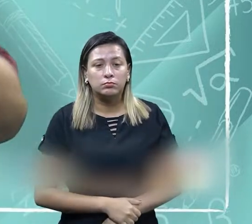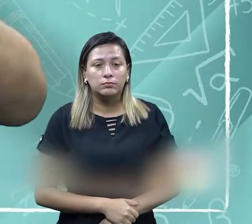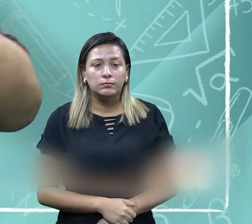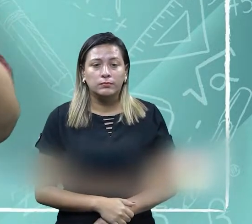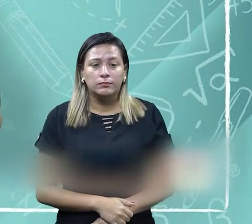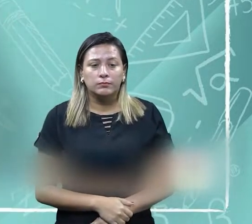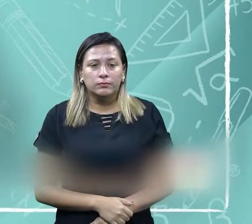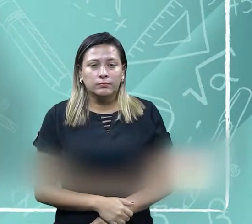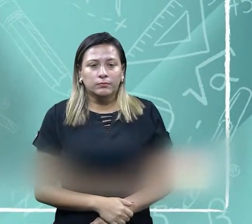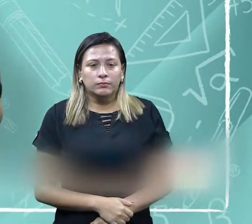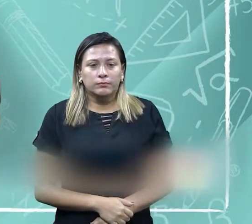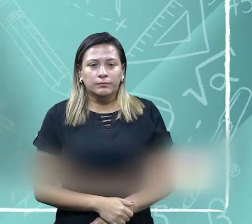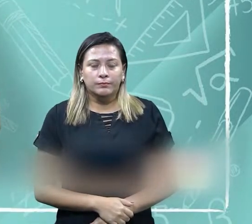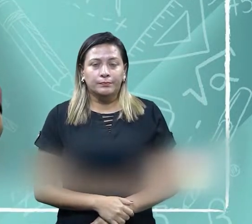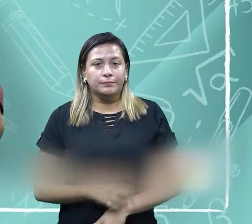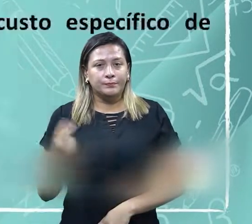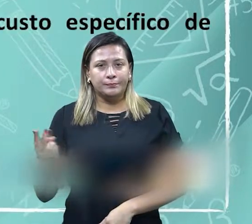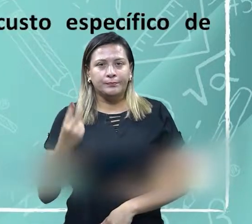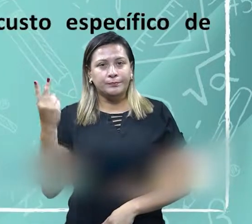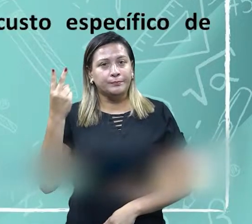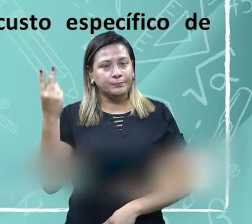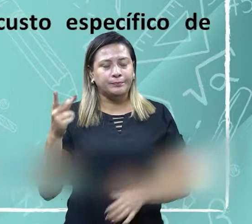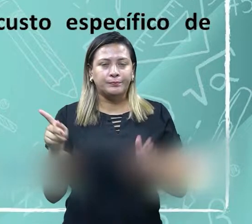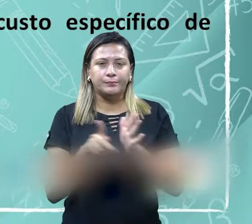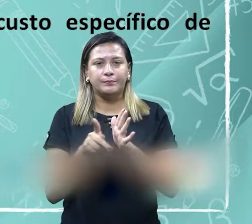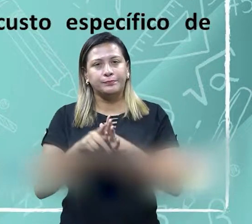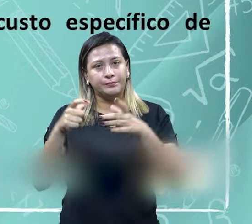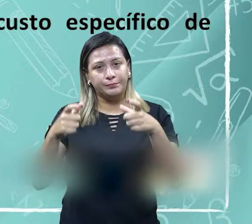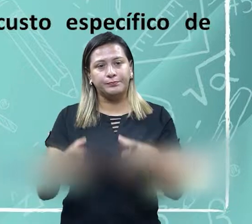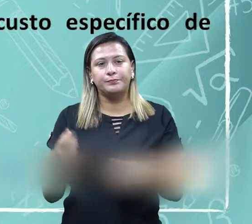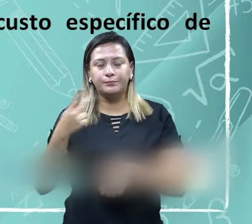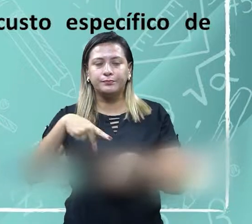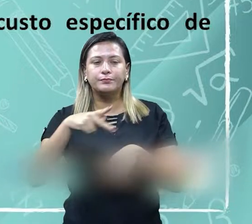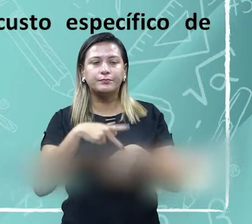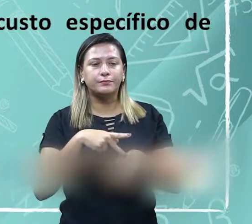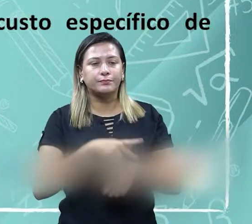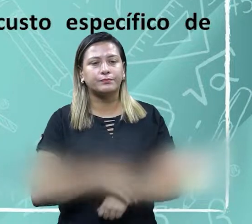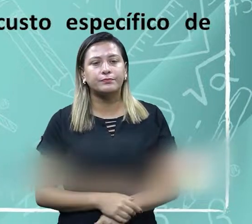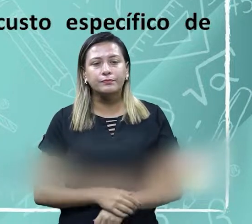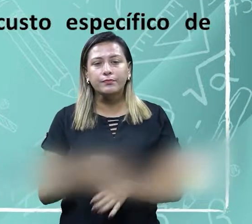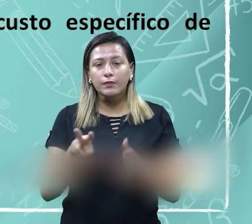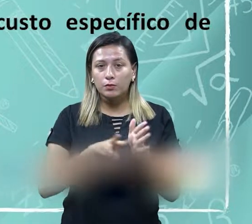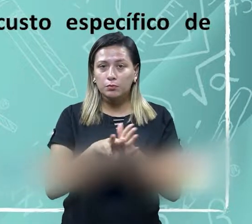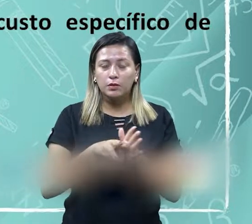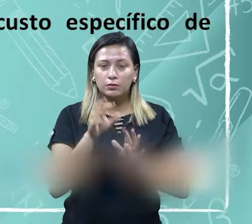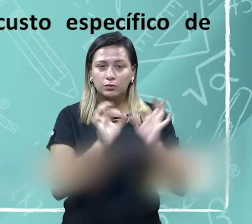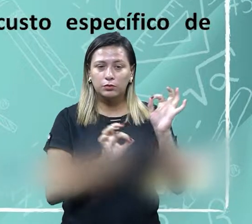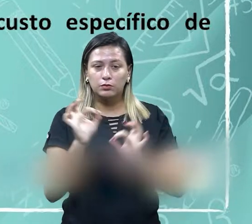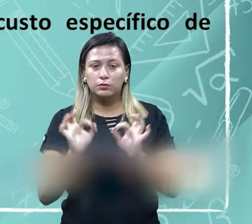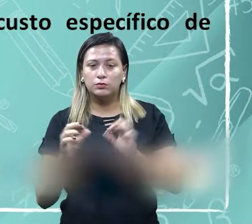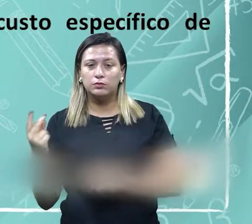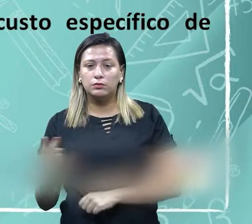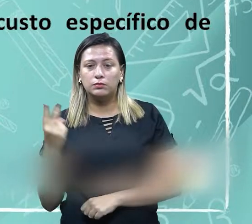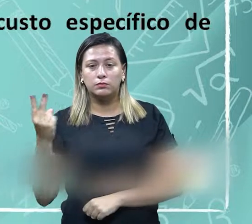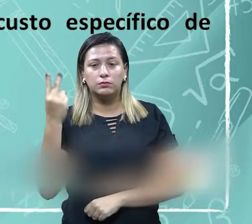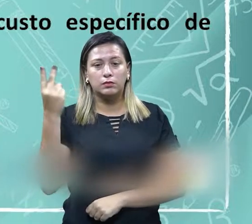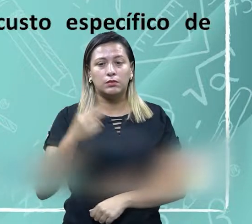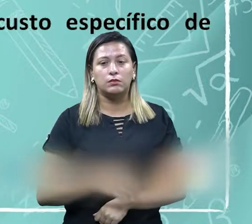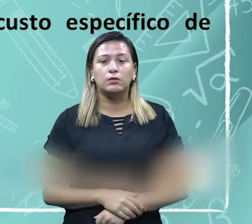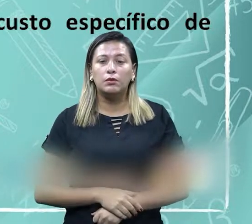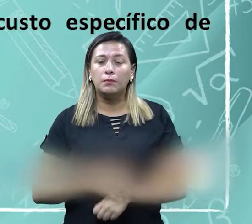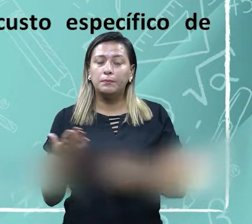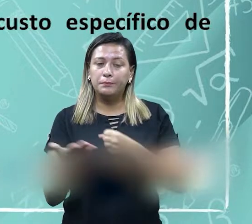somente em consideração ao preço local. Agora, o método de formação de preço baseado no custo específico da